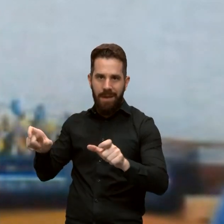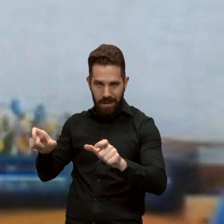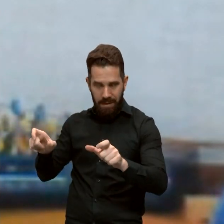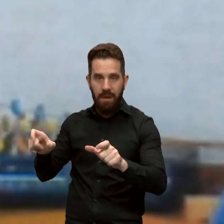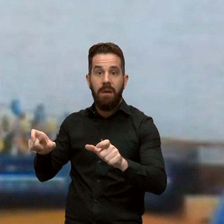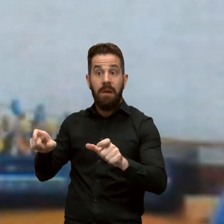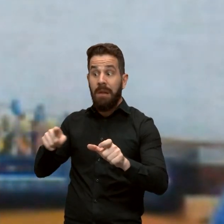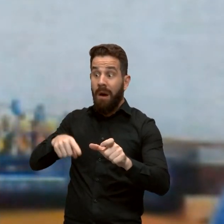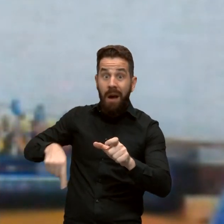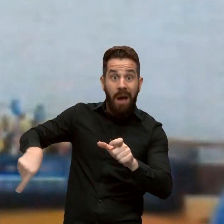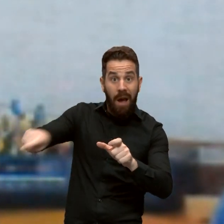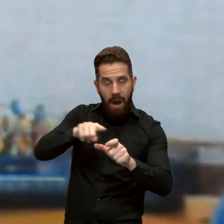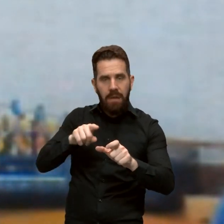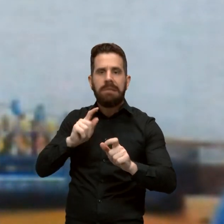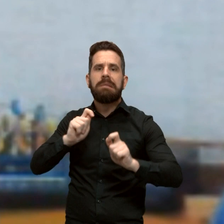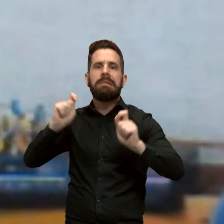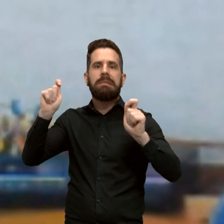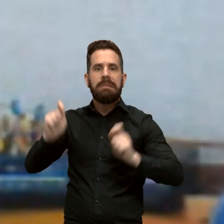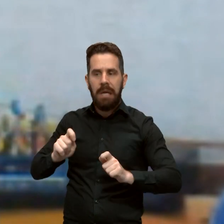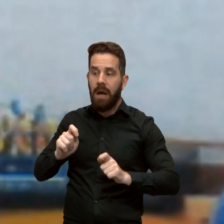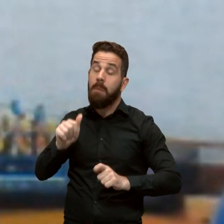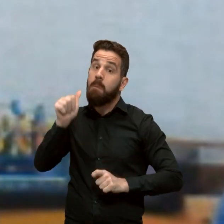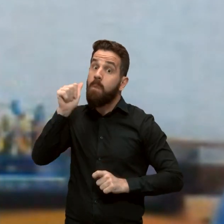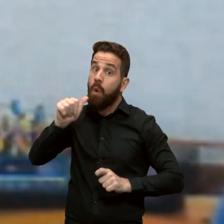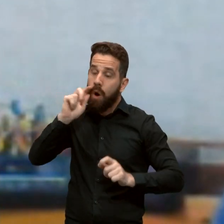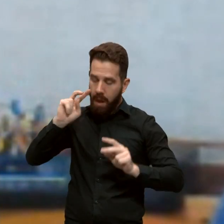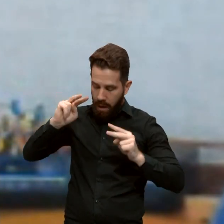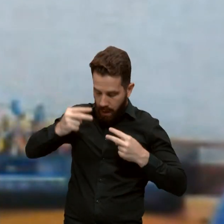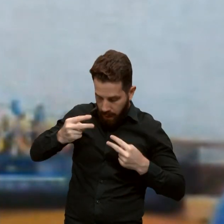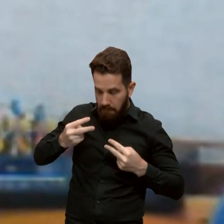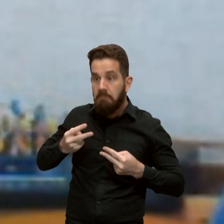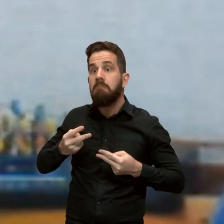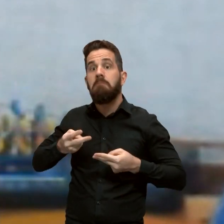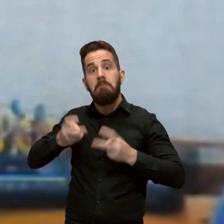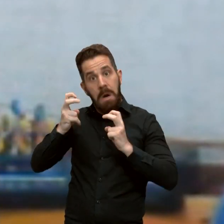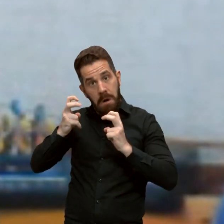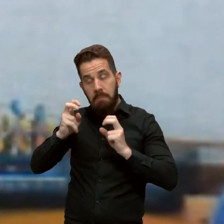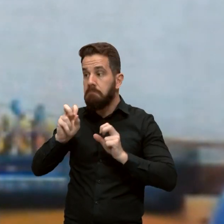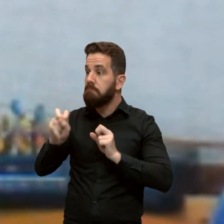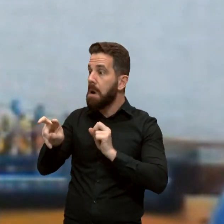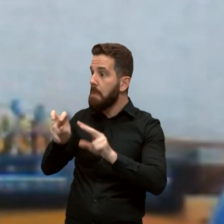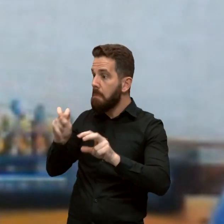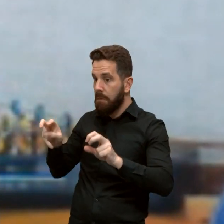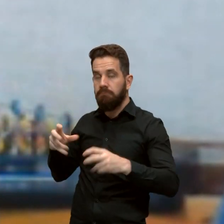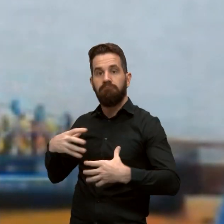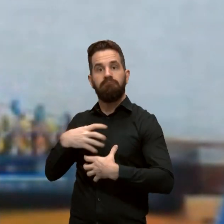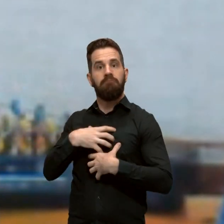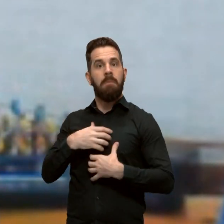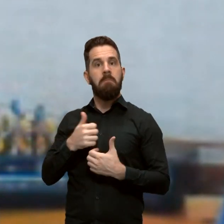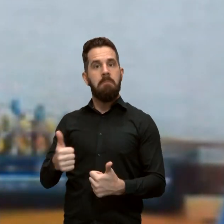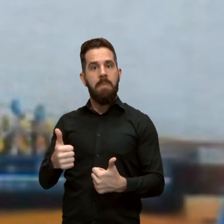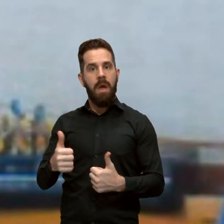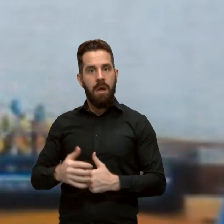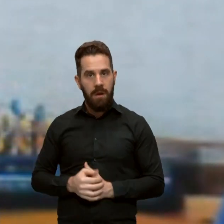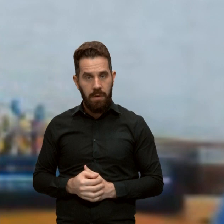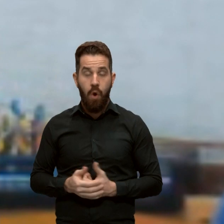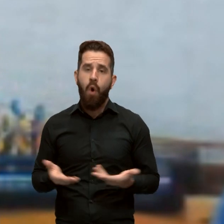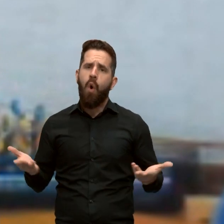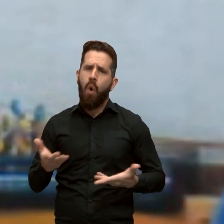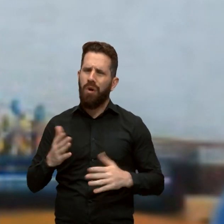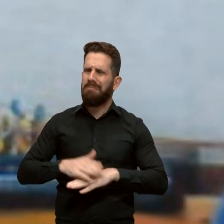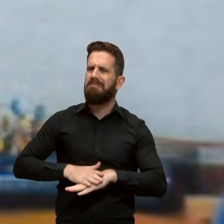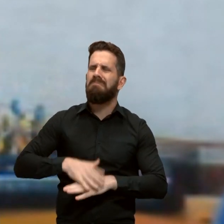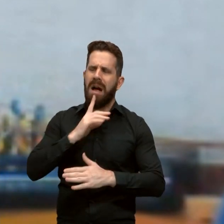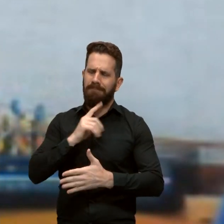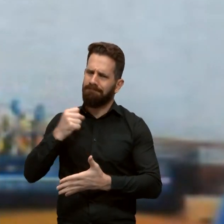a mulher pode se ver melhor e ver o outro melhor. Então, ela hoje luta pelo seu espaço,